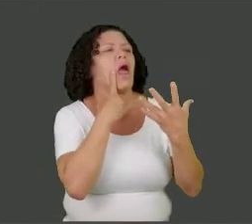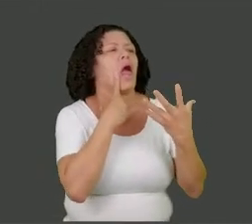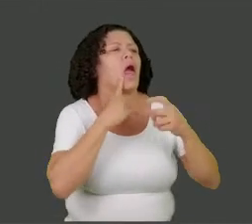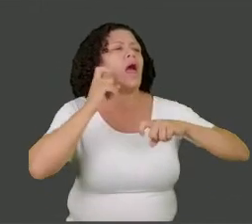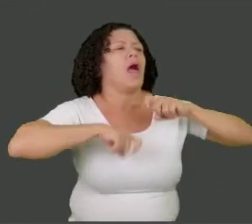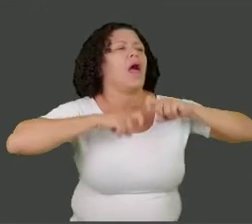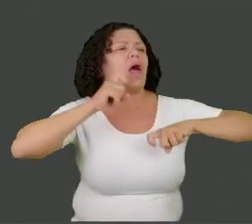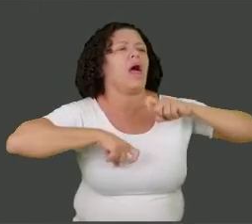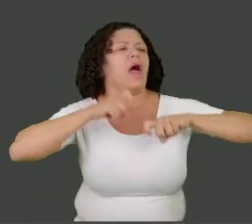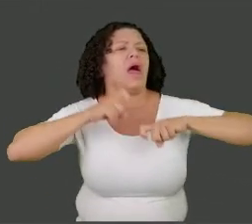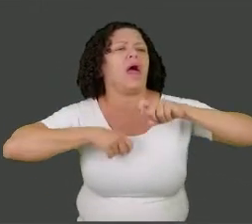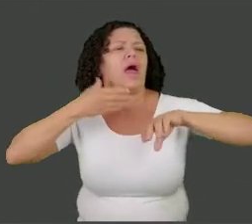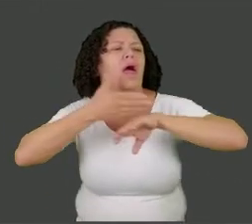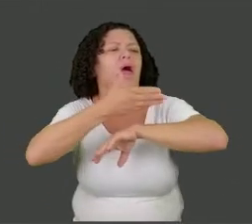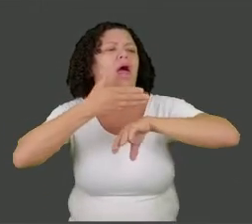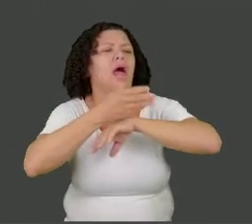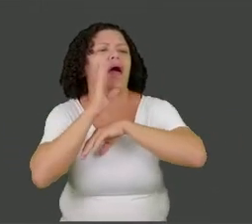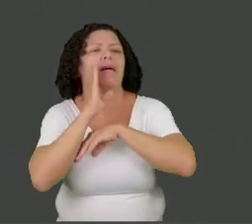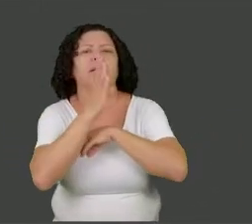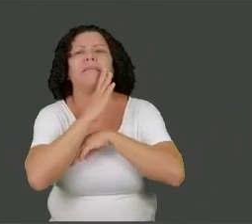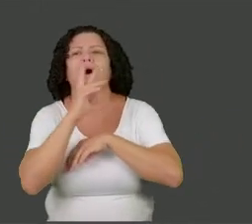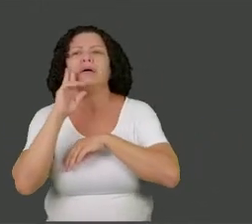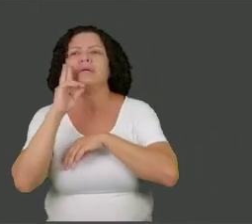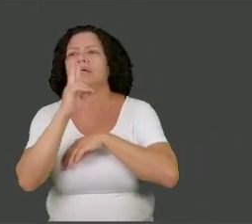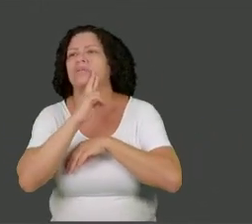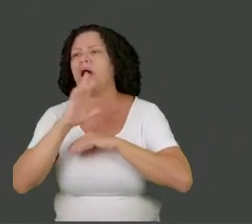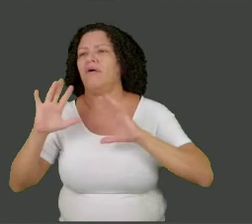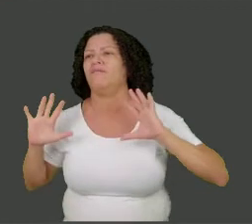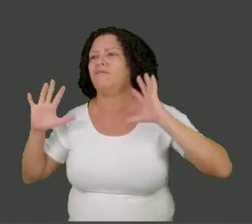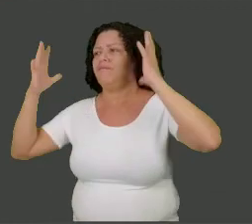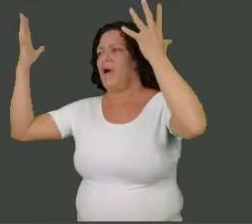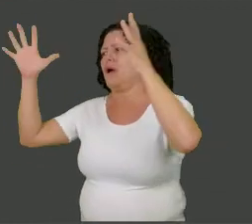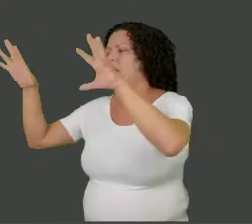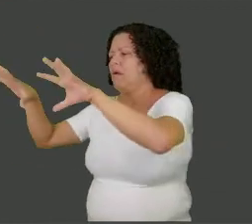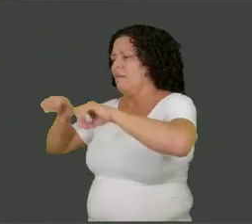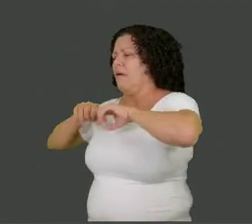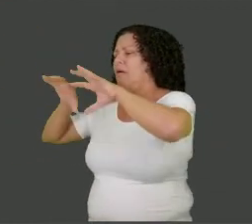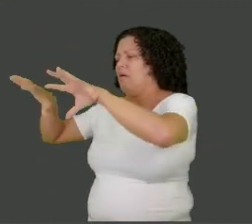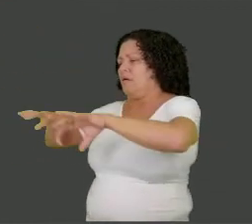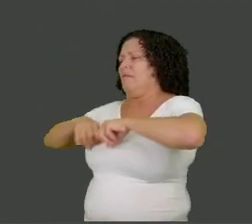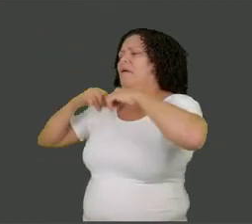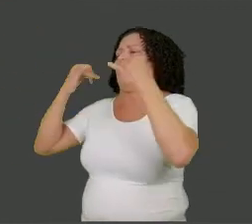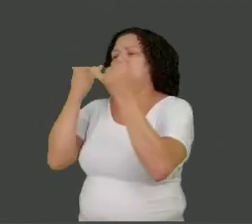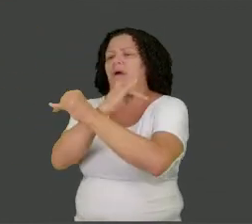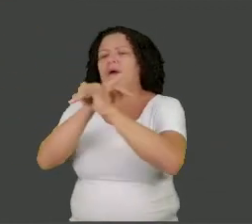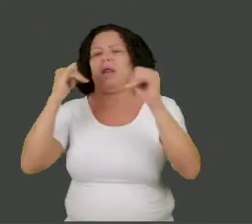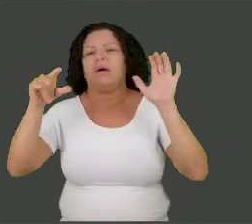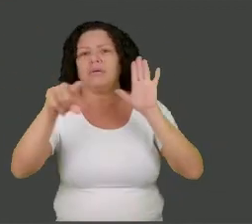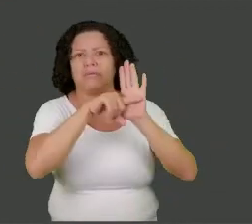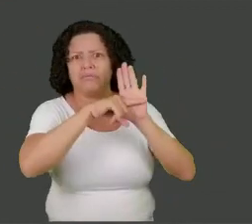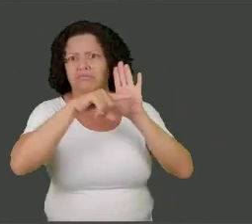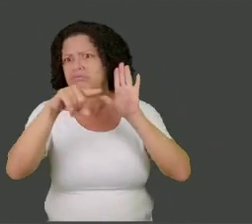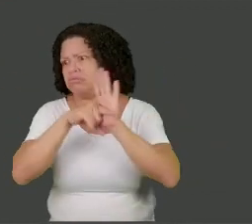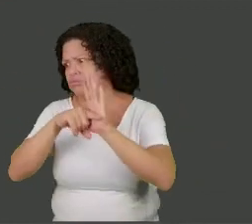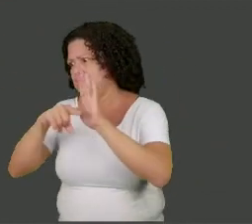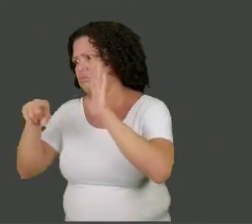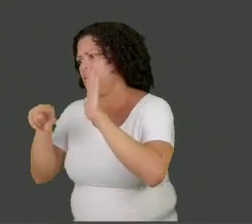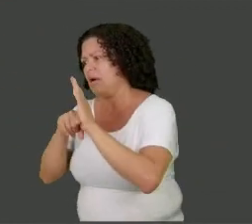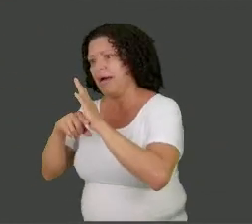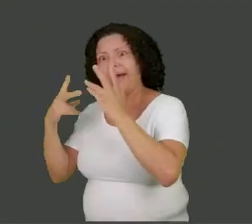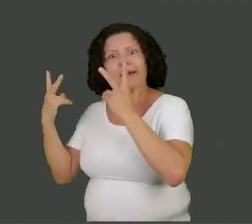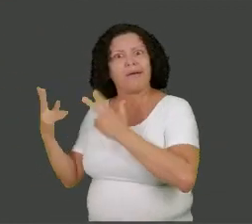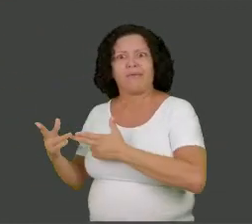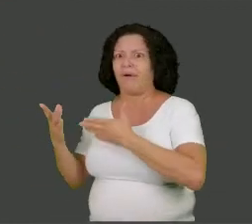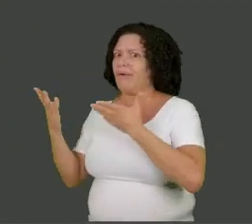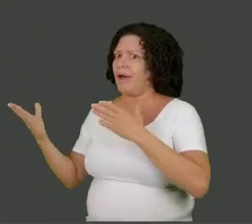sua vontade, em busca de saciar esse desejo, frequentando bares, festas, enfim, absorvendo a energia ali das